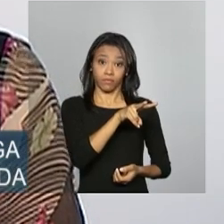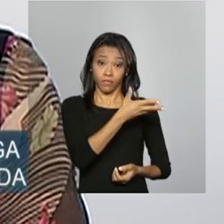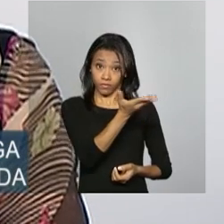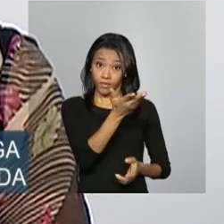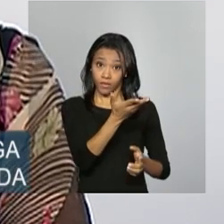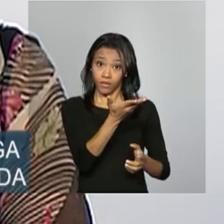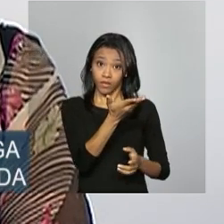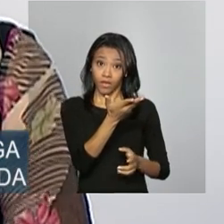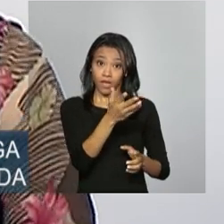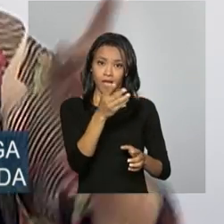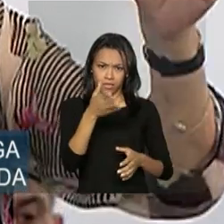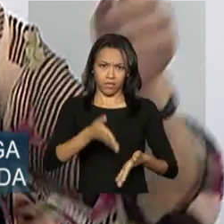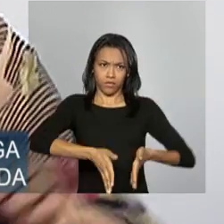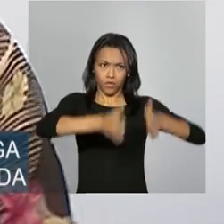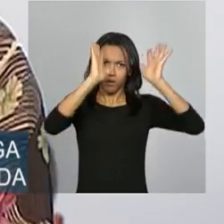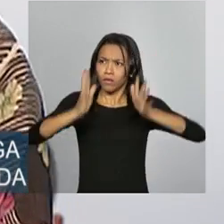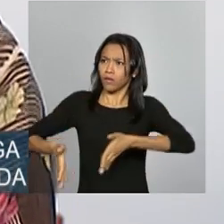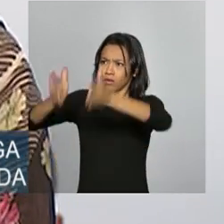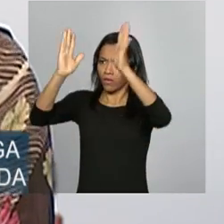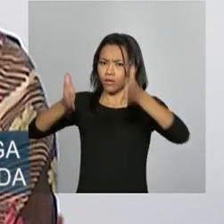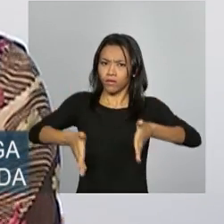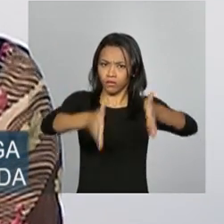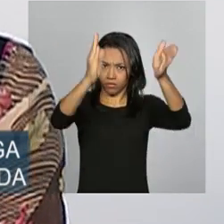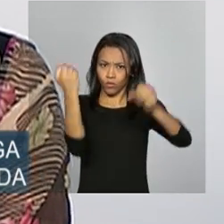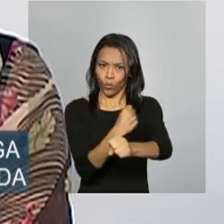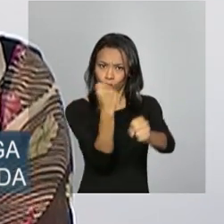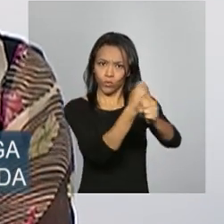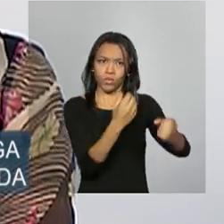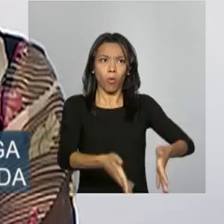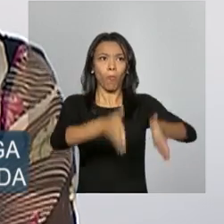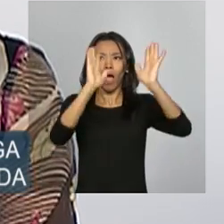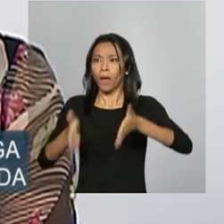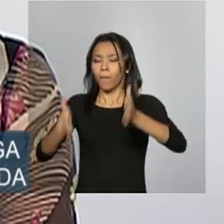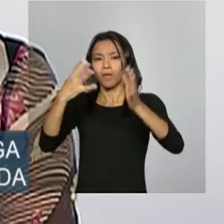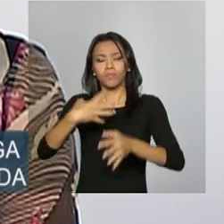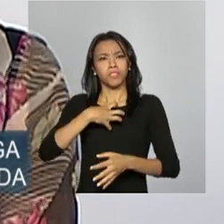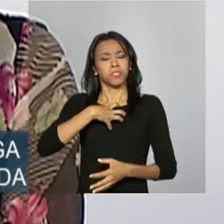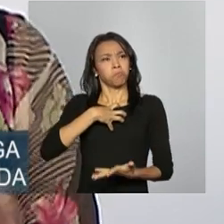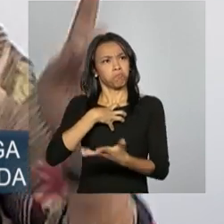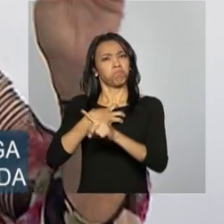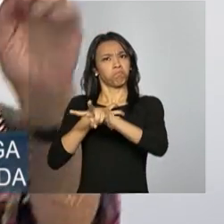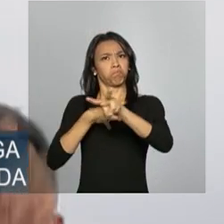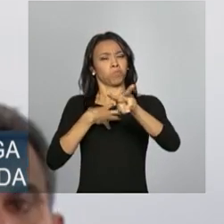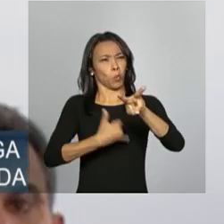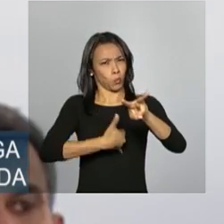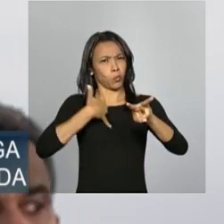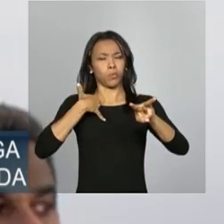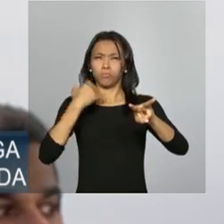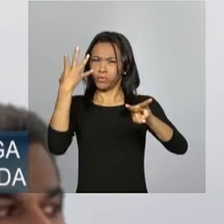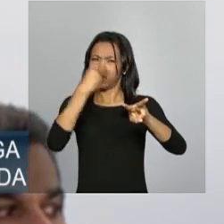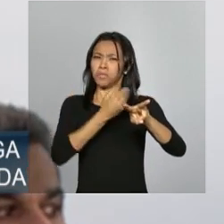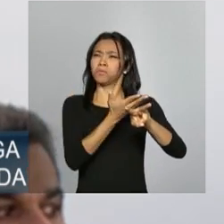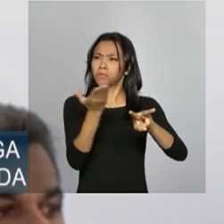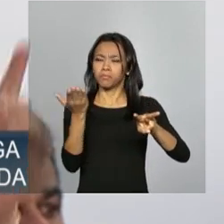esses residenciais, esses edifícios, eu fico orgulhosa. Eles são muito